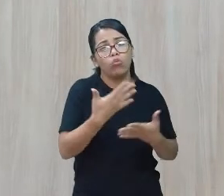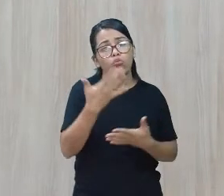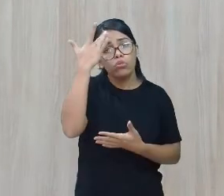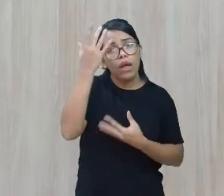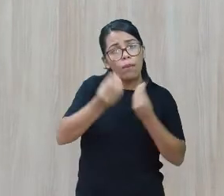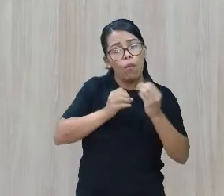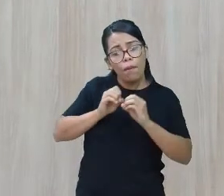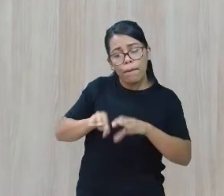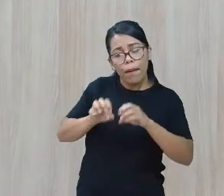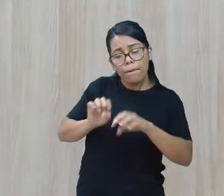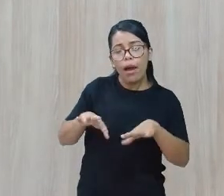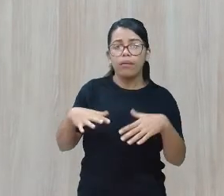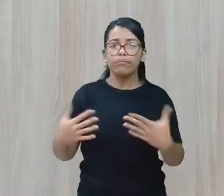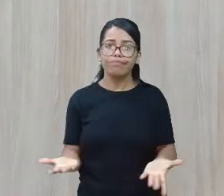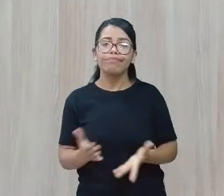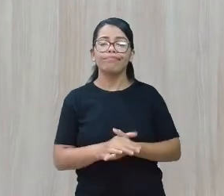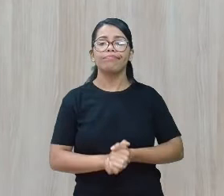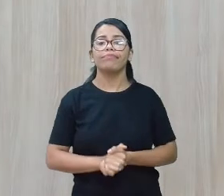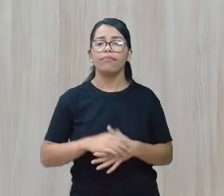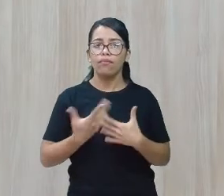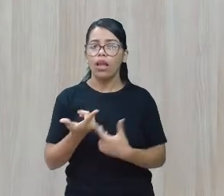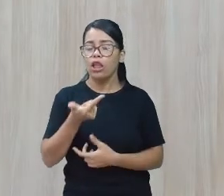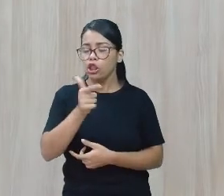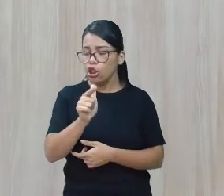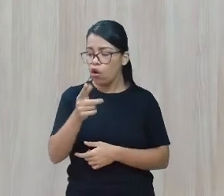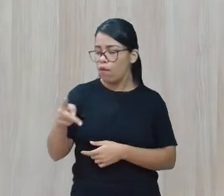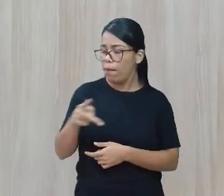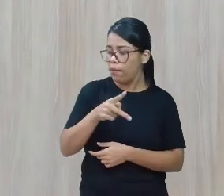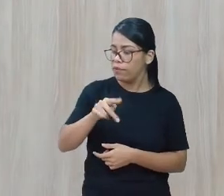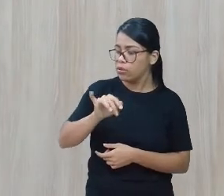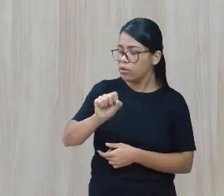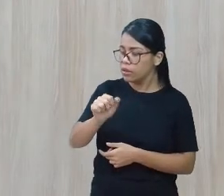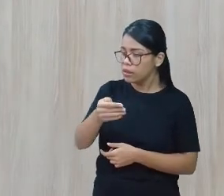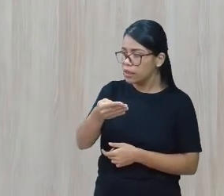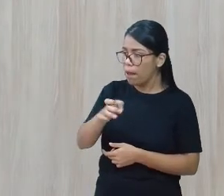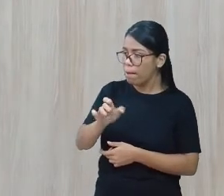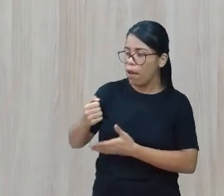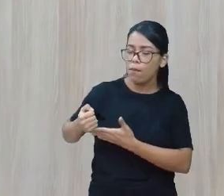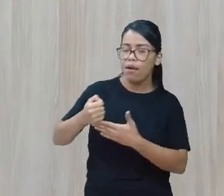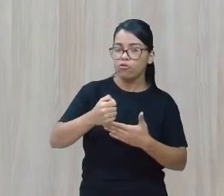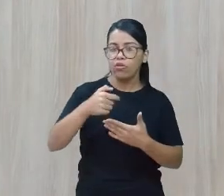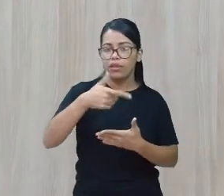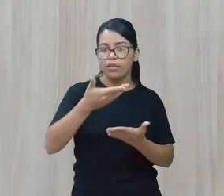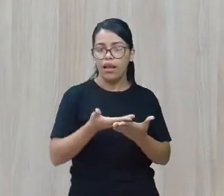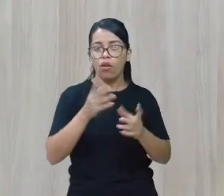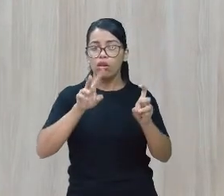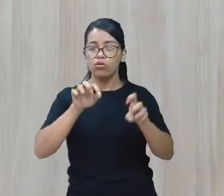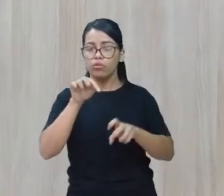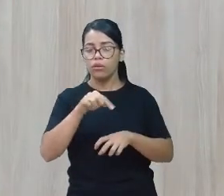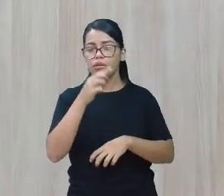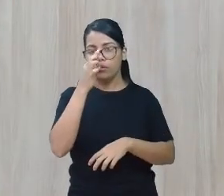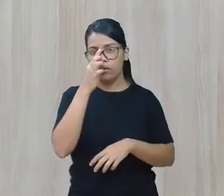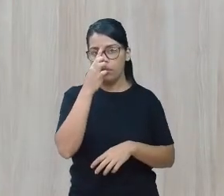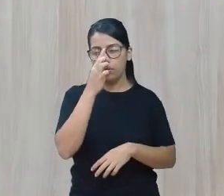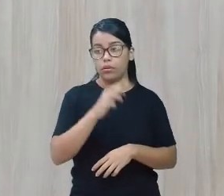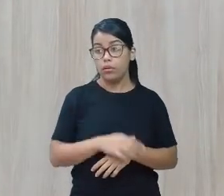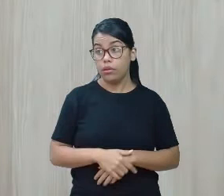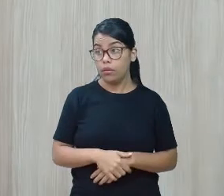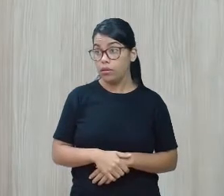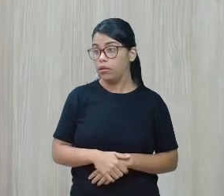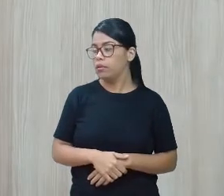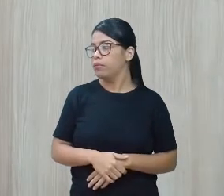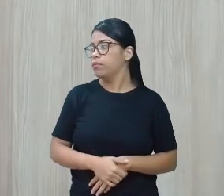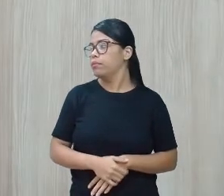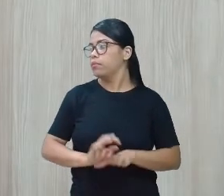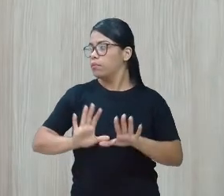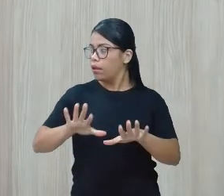uma vez, a professora Isabel, o que é que ela tem para contribuir conosco sobre isso. Fala um pouquinho aí, professora.